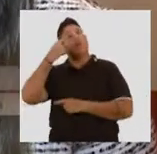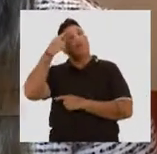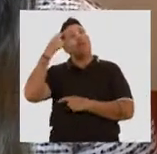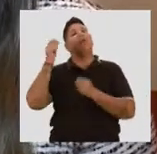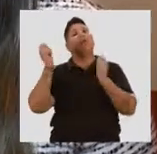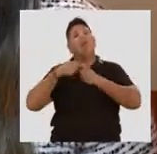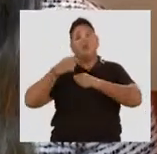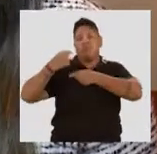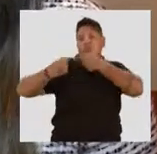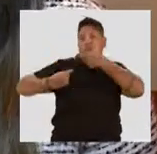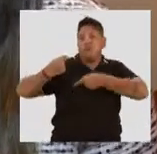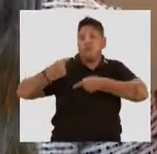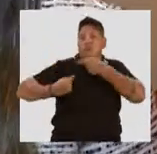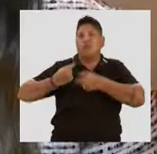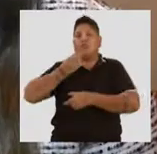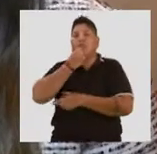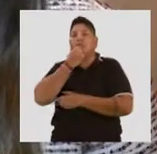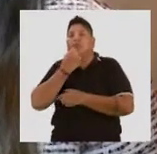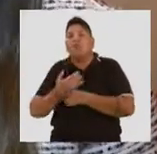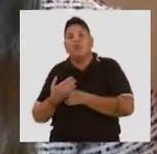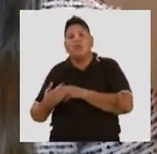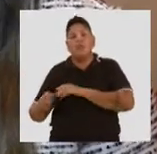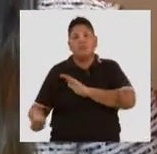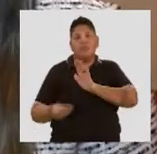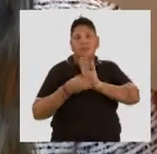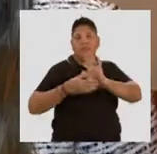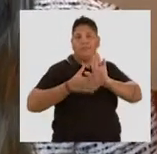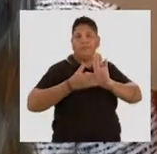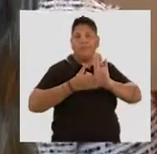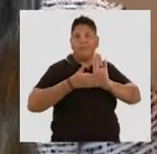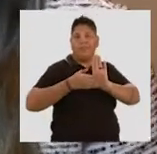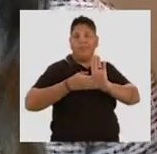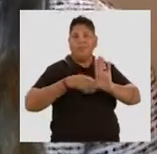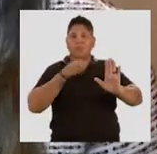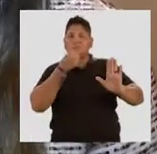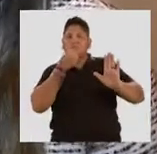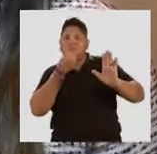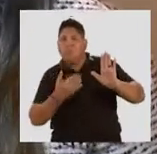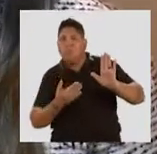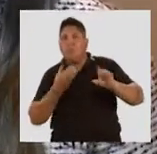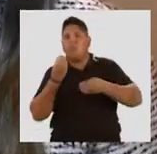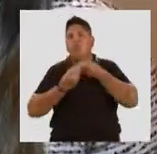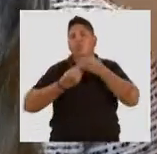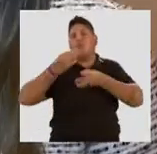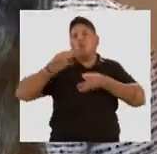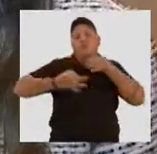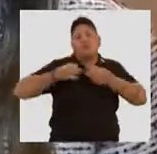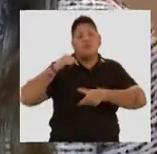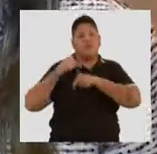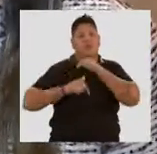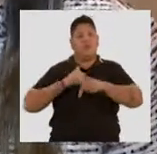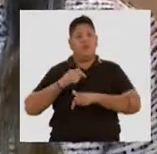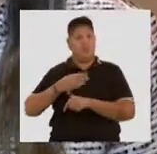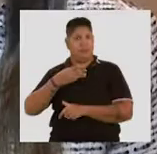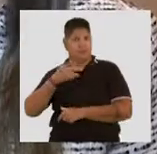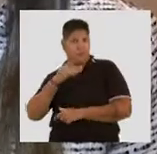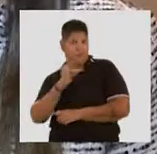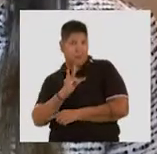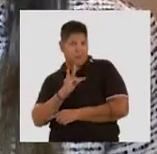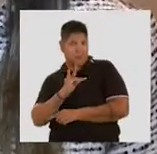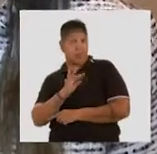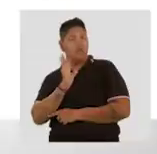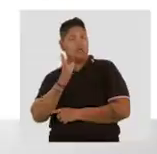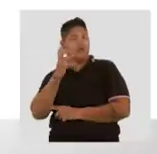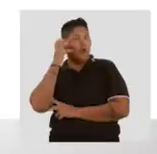ideia é que a gente possa discutir de uma forma ativa, né, trazer para a pauta uma discussão positiva, né, da questão da justiça do trabalho, do Ministério Público